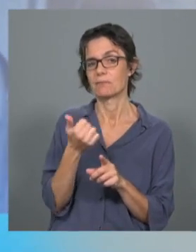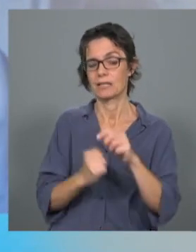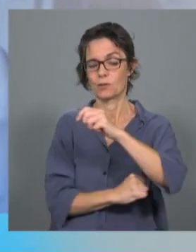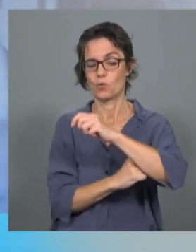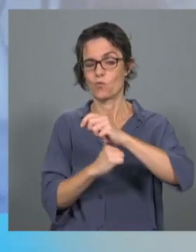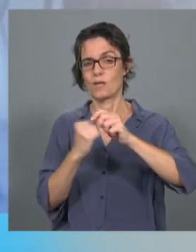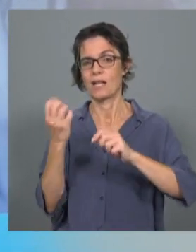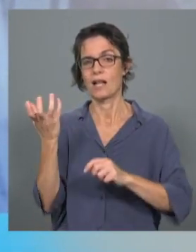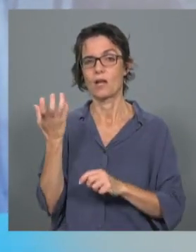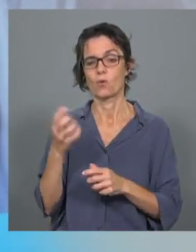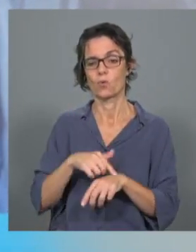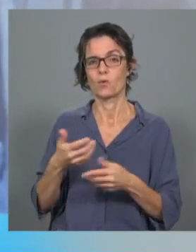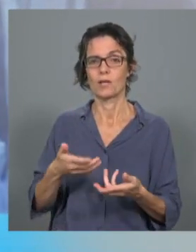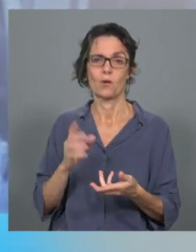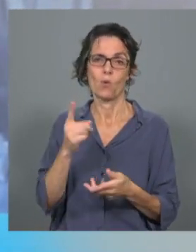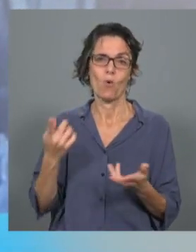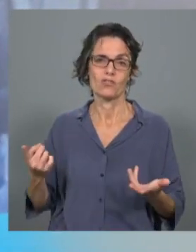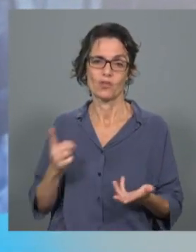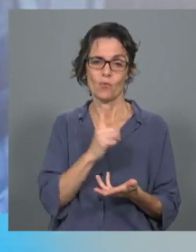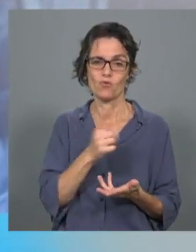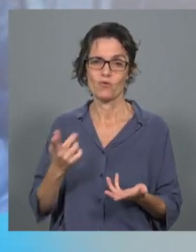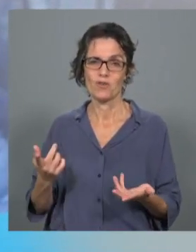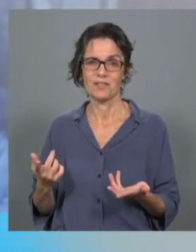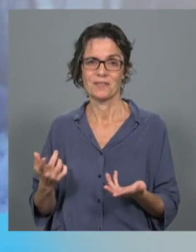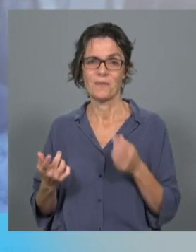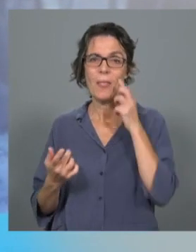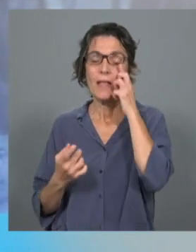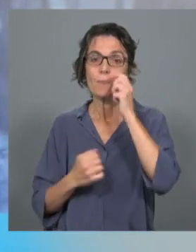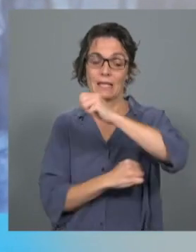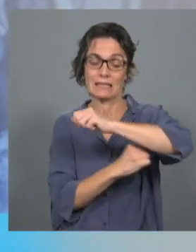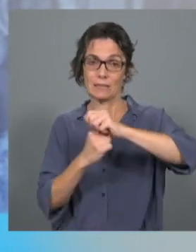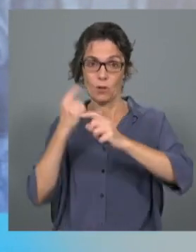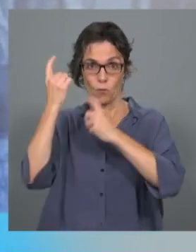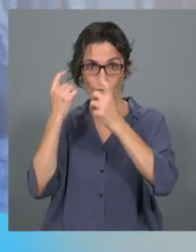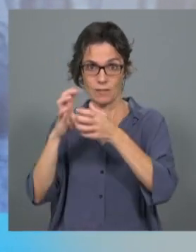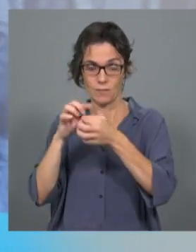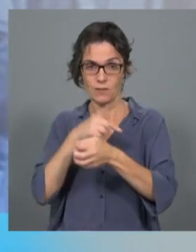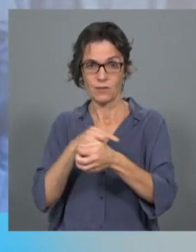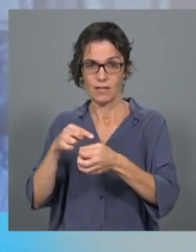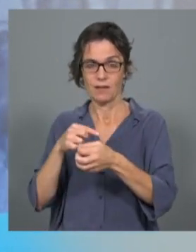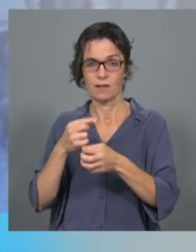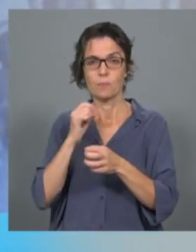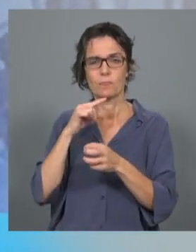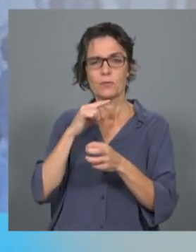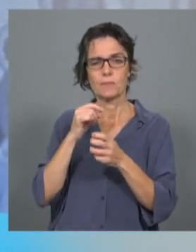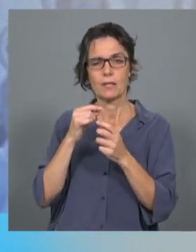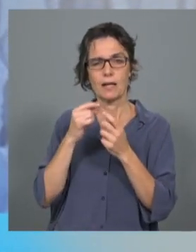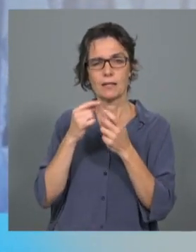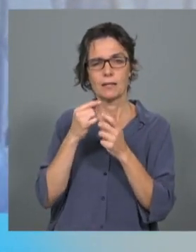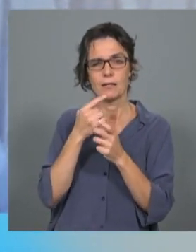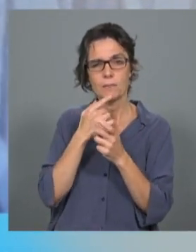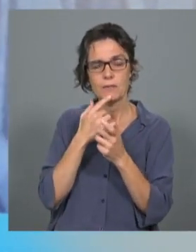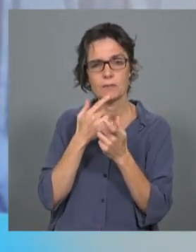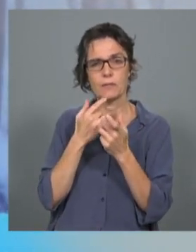cultura contemporânea, da cultura moderna e da cultura contemporânea, e levar este pensamento e as potencialidades deste dinamismo de